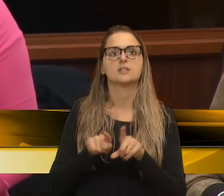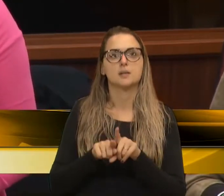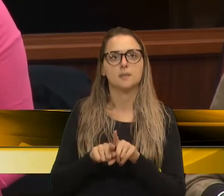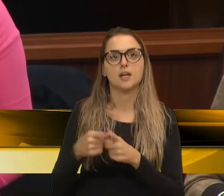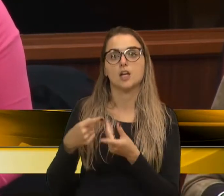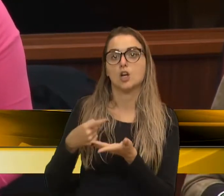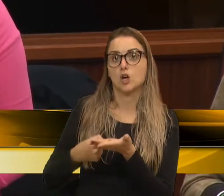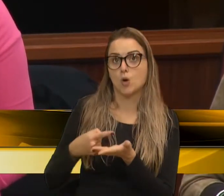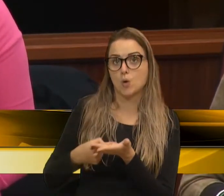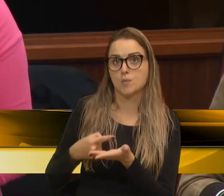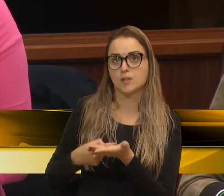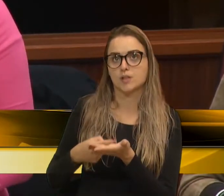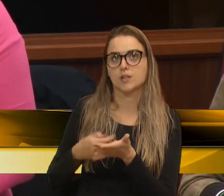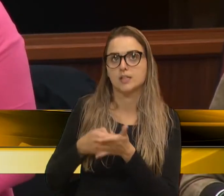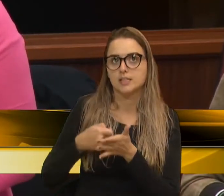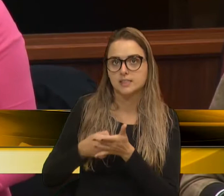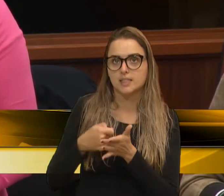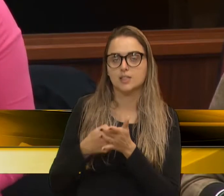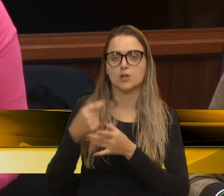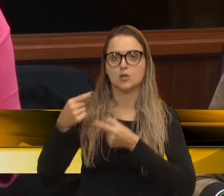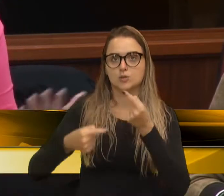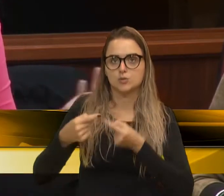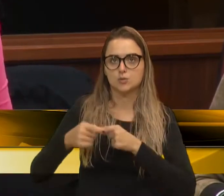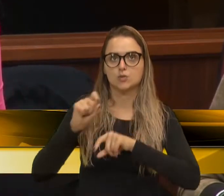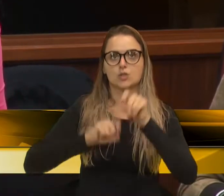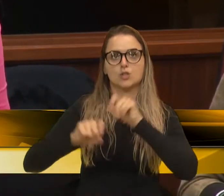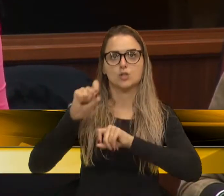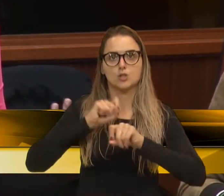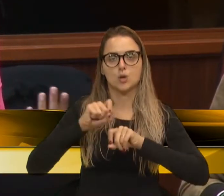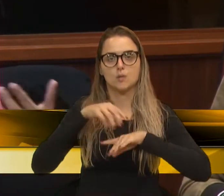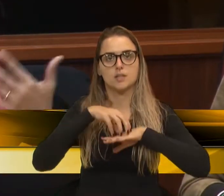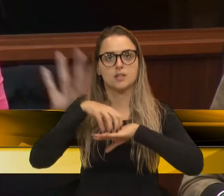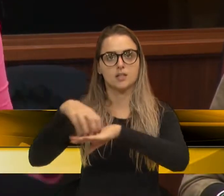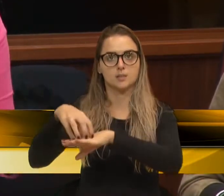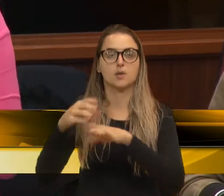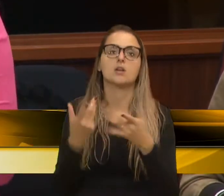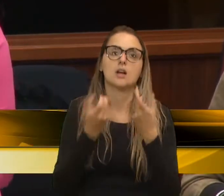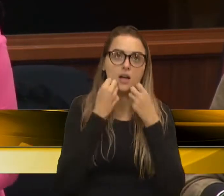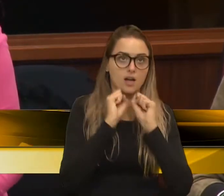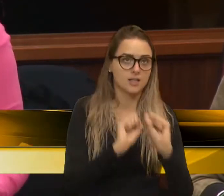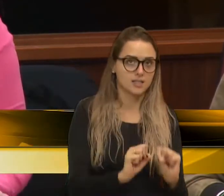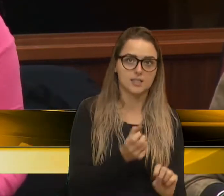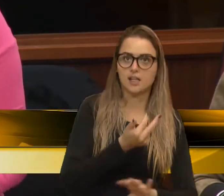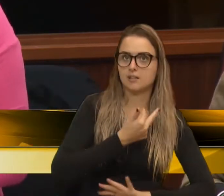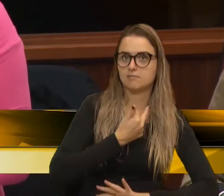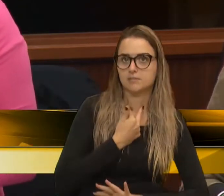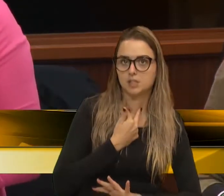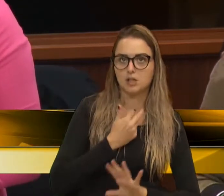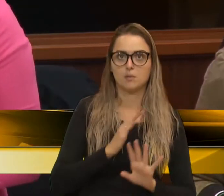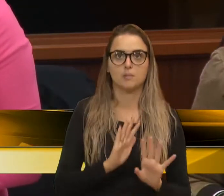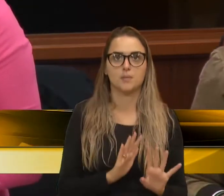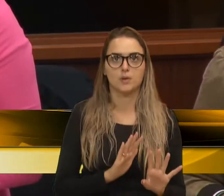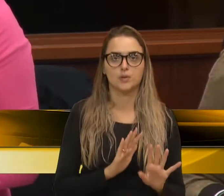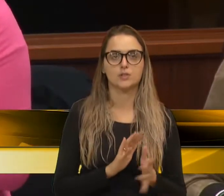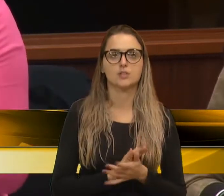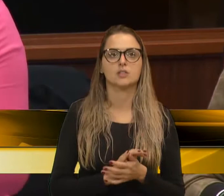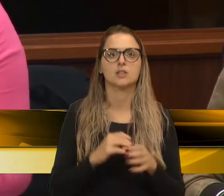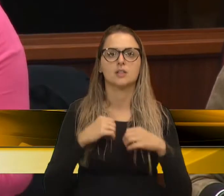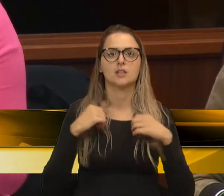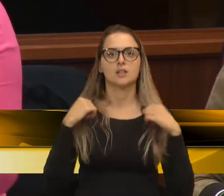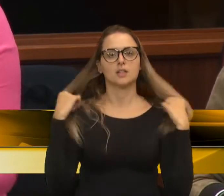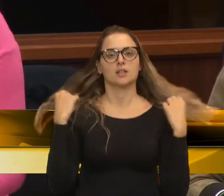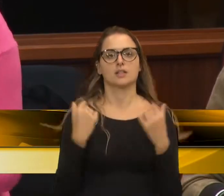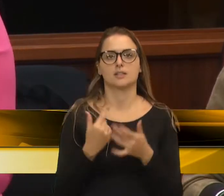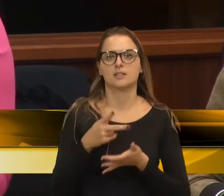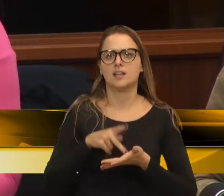agenda para discutir a questão do transporte, e aí a Secretaria de Transporte não pôde estar aqui. Então, a gente, na verdade, está